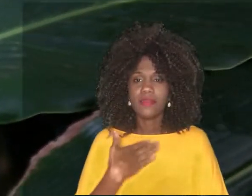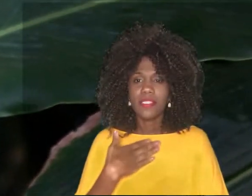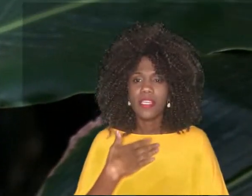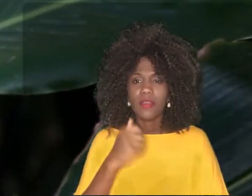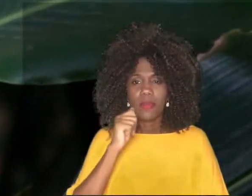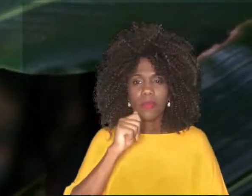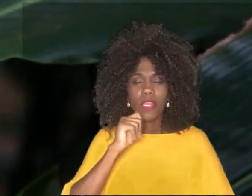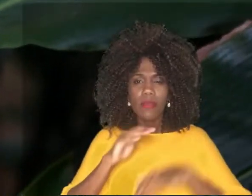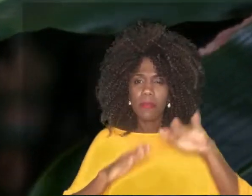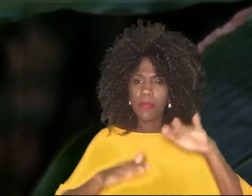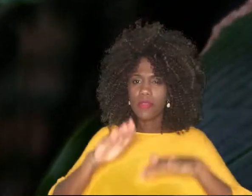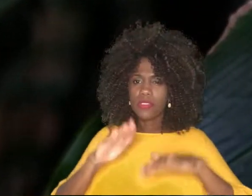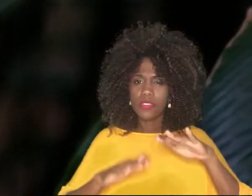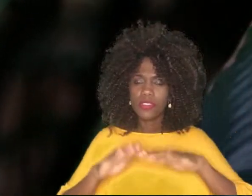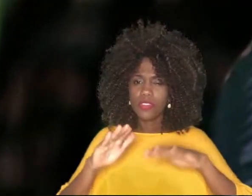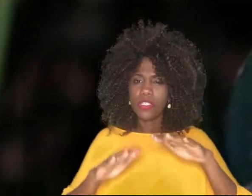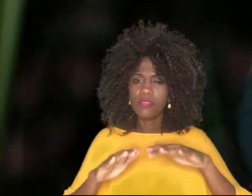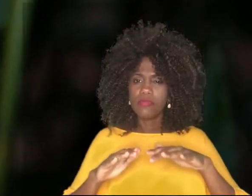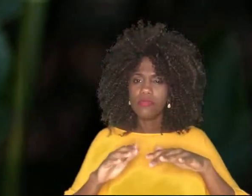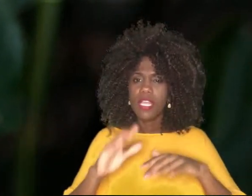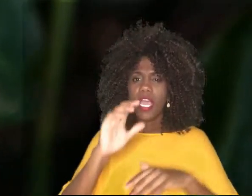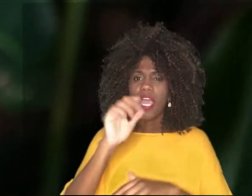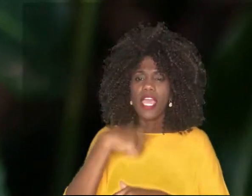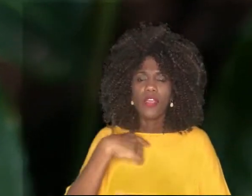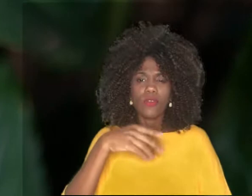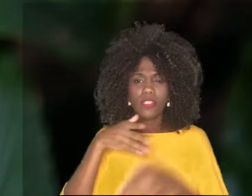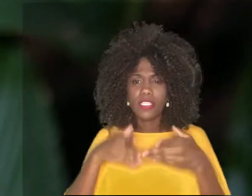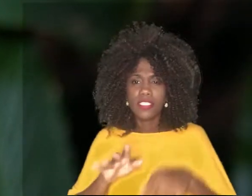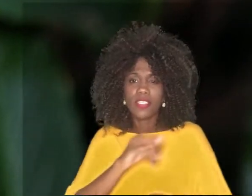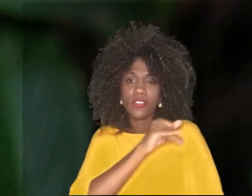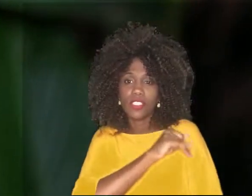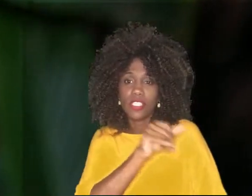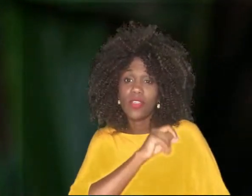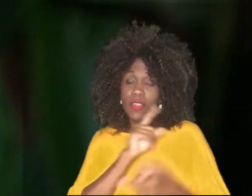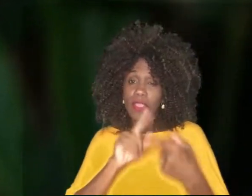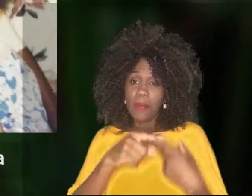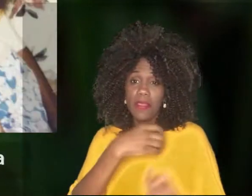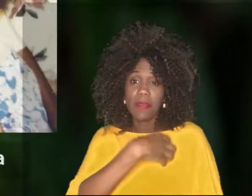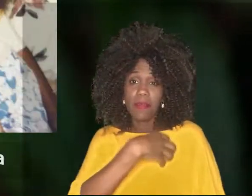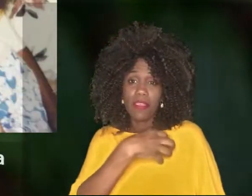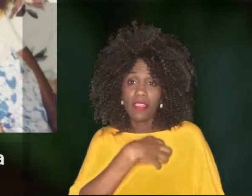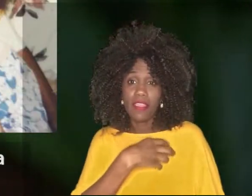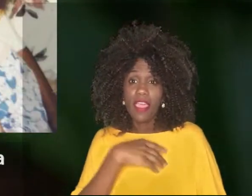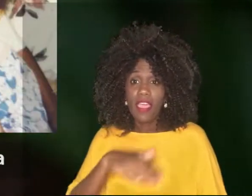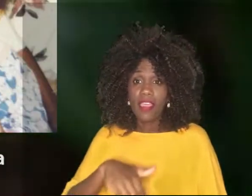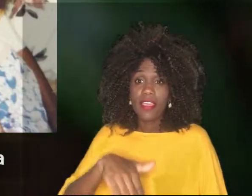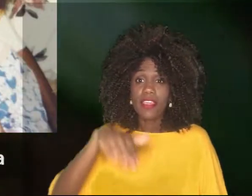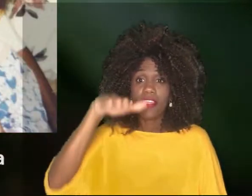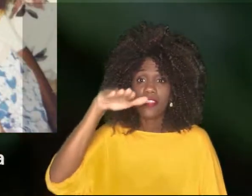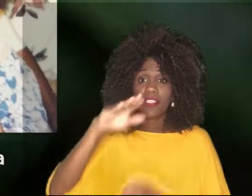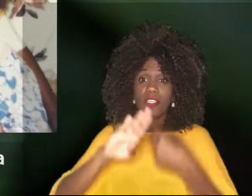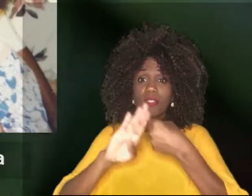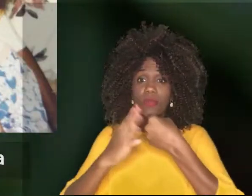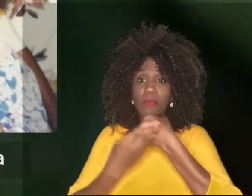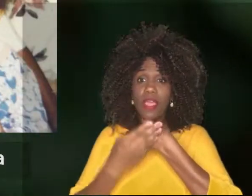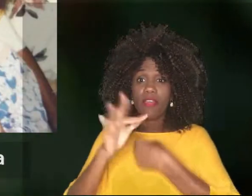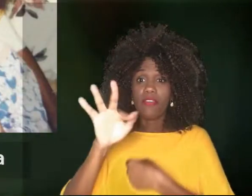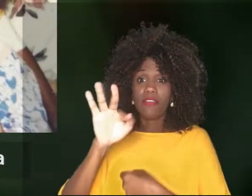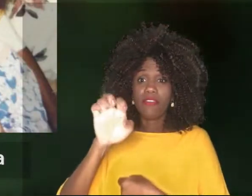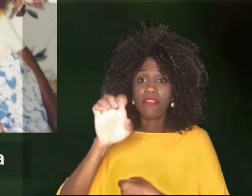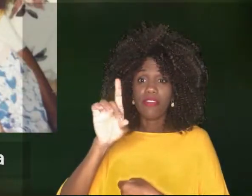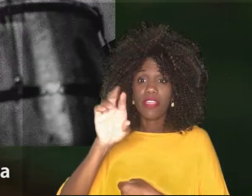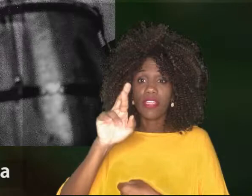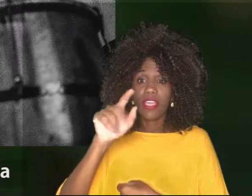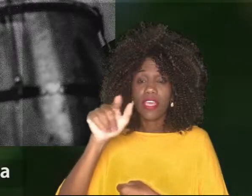percussionista, carioca baiana, criada na Federação. Eu